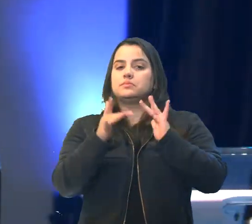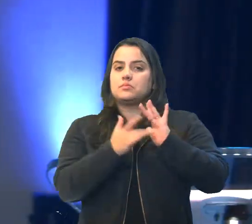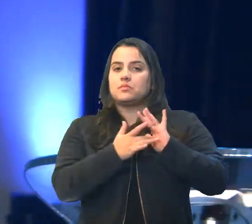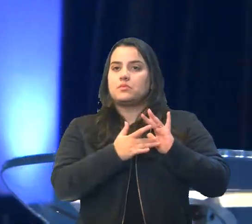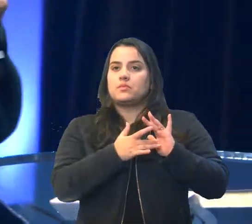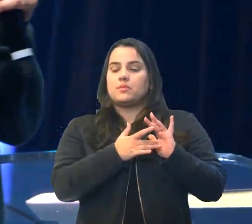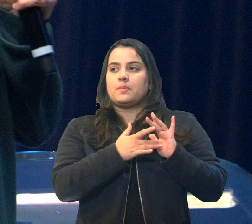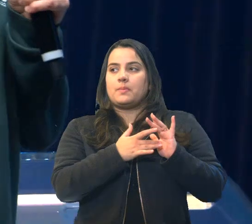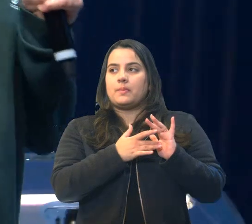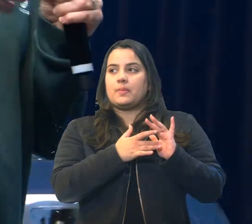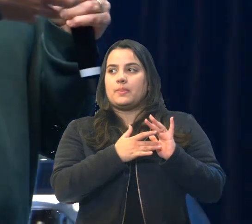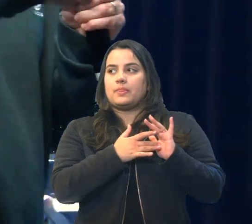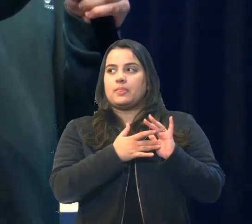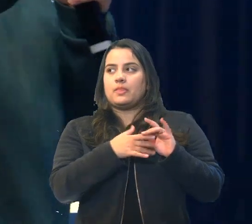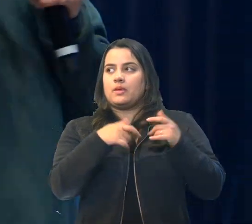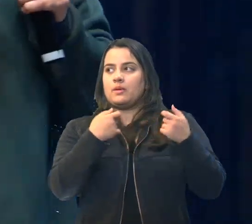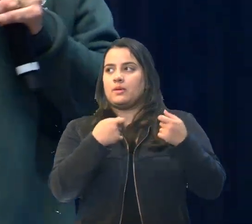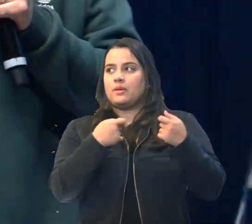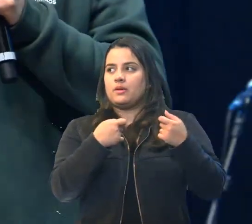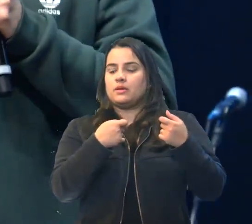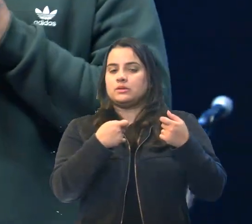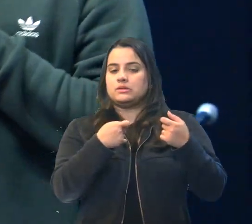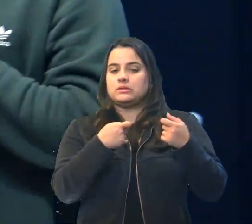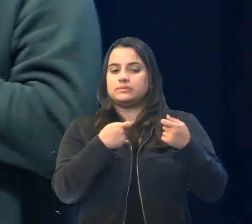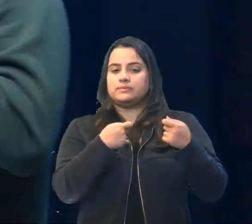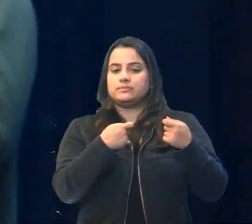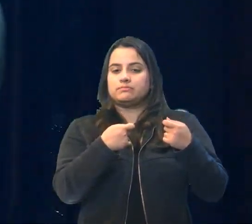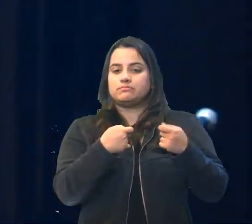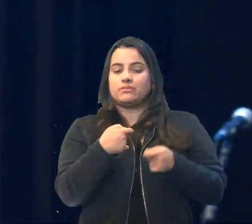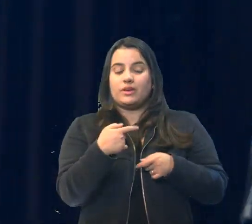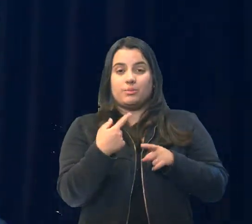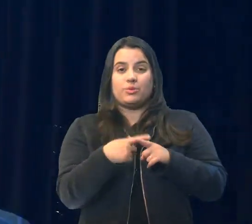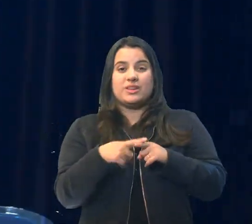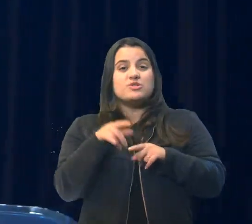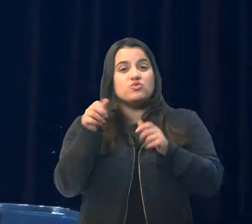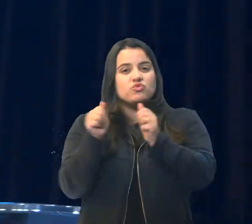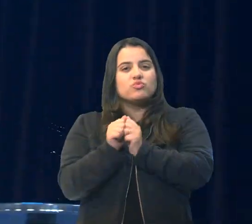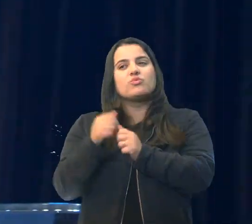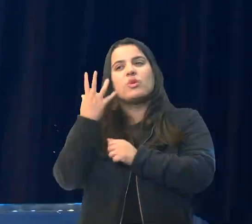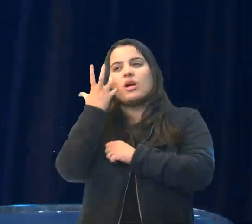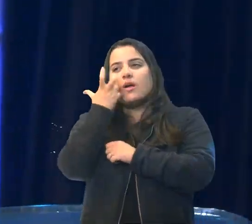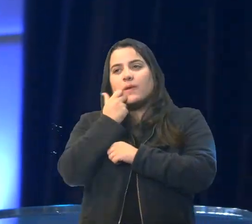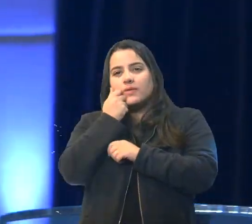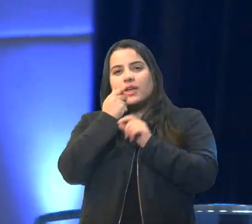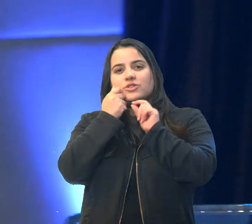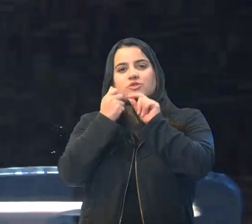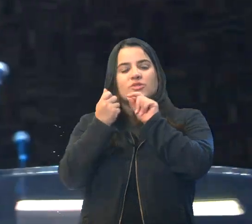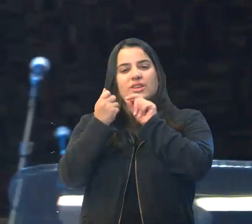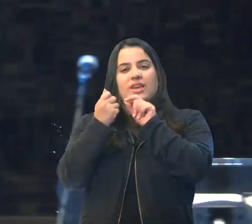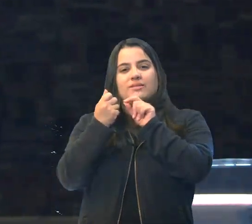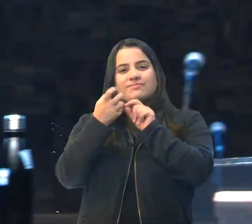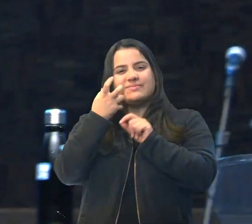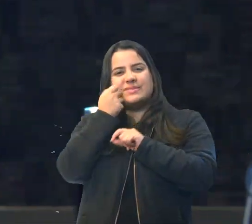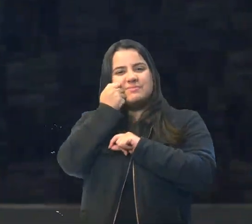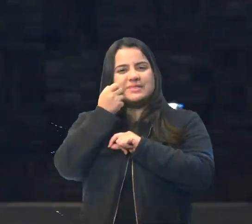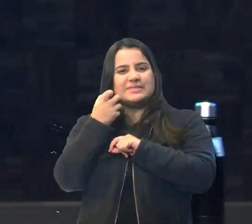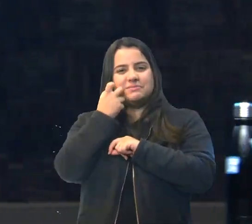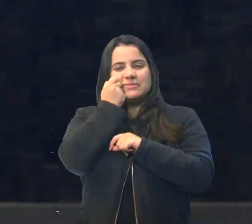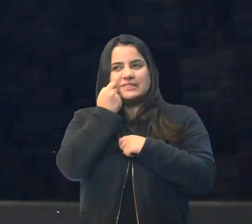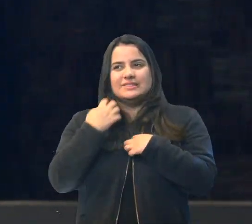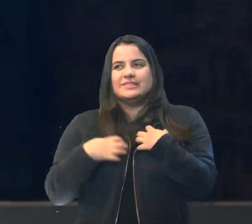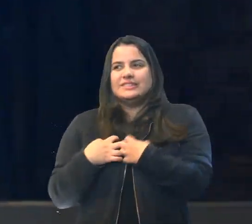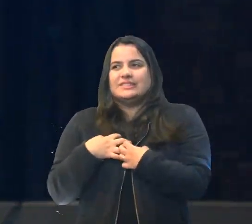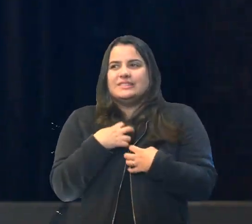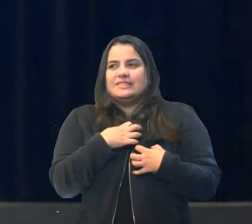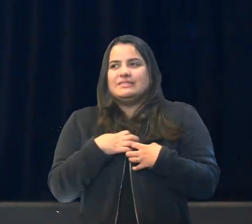com que Jesus viva do meu jeito, eu acabo tendo dificuldades na minha fé, porque eu me torno uma pessoa